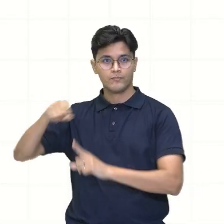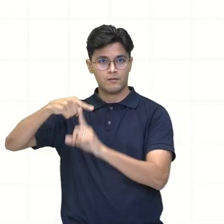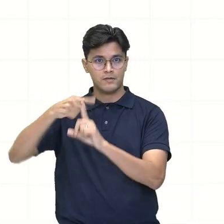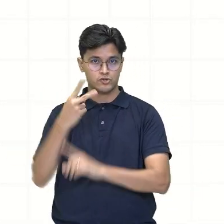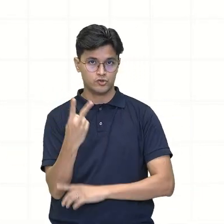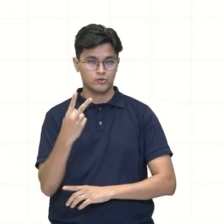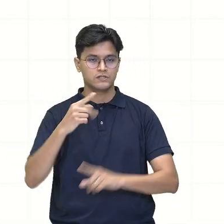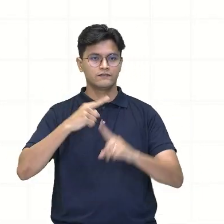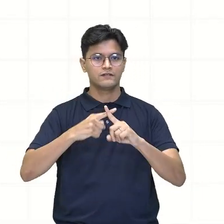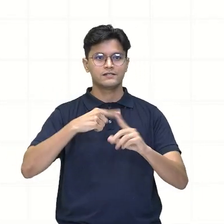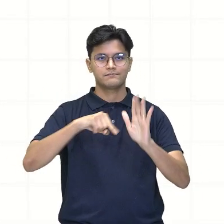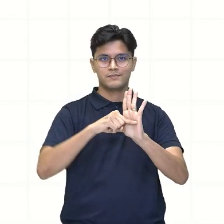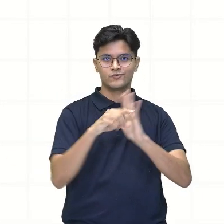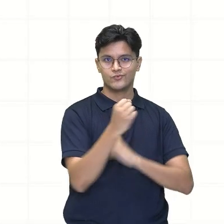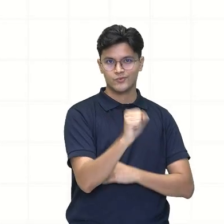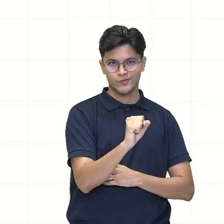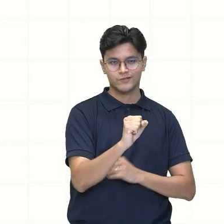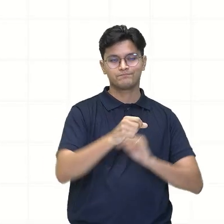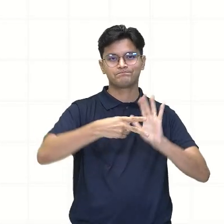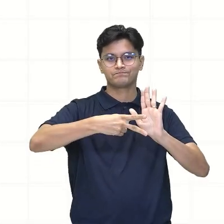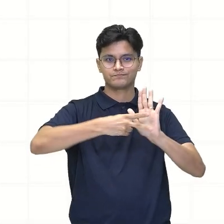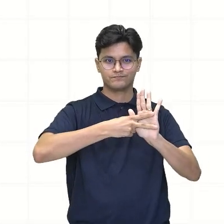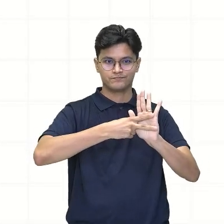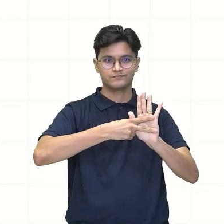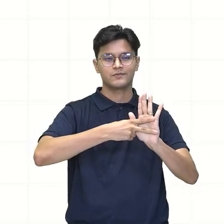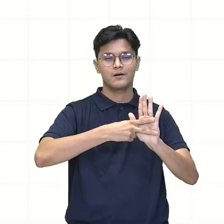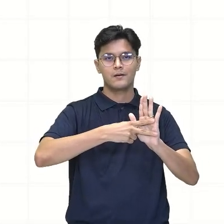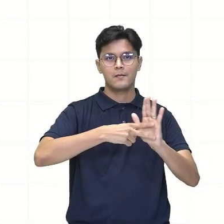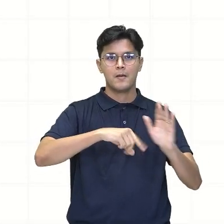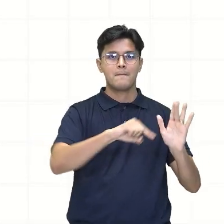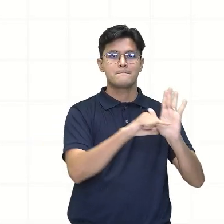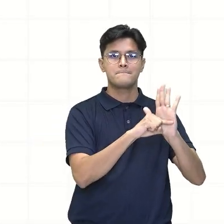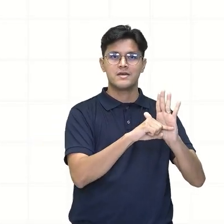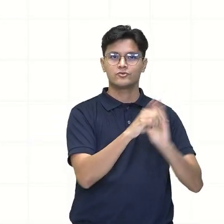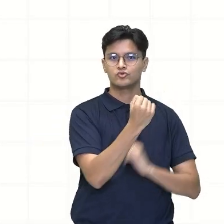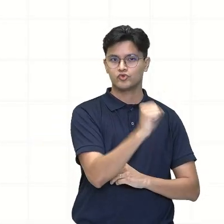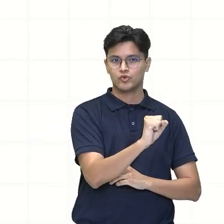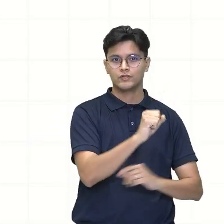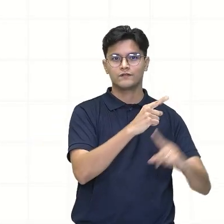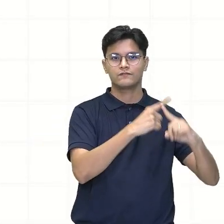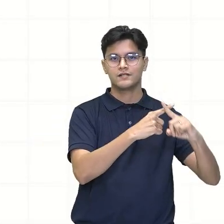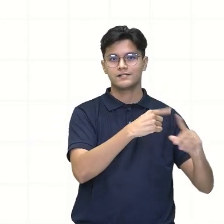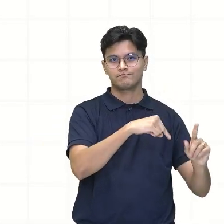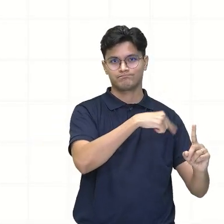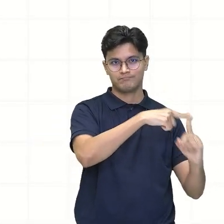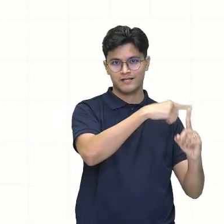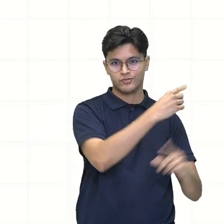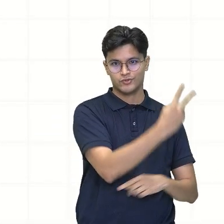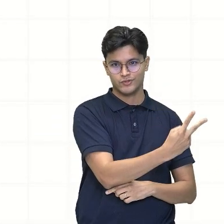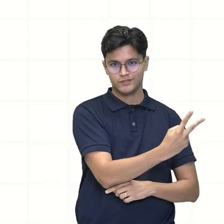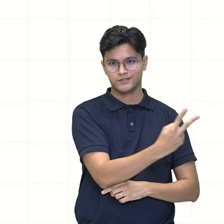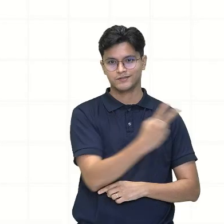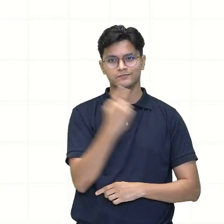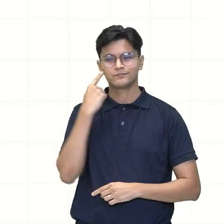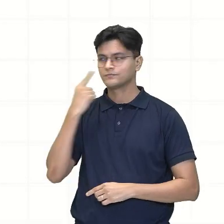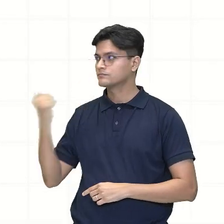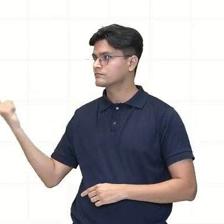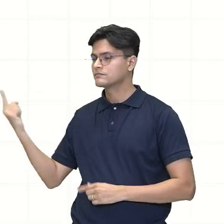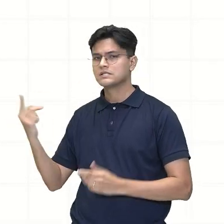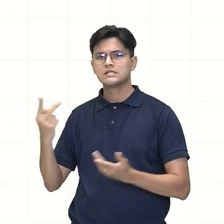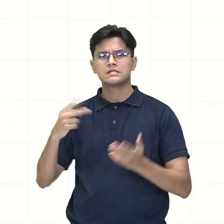vezes menos 8 é igual a menos 8 vezes mais 2. Ou